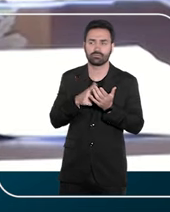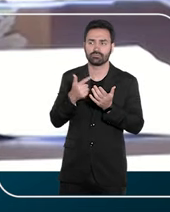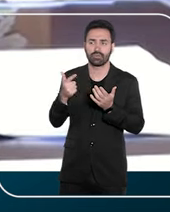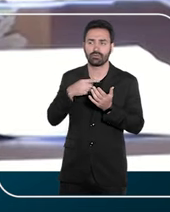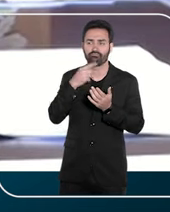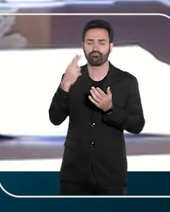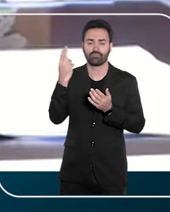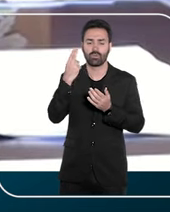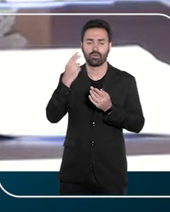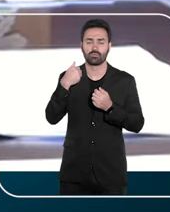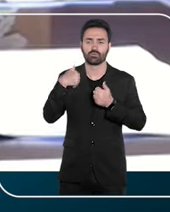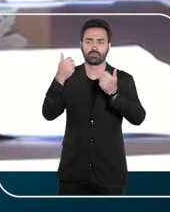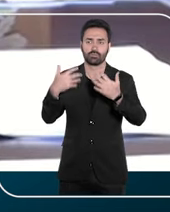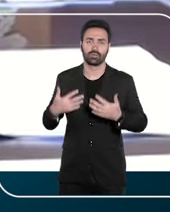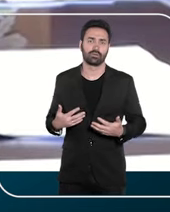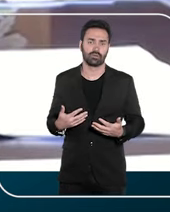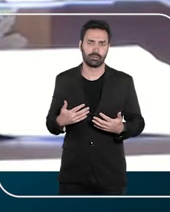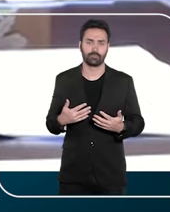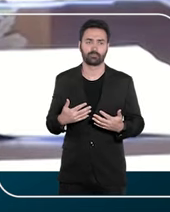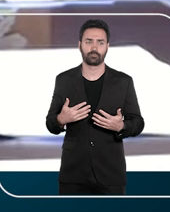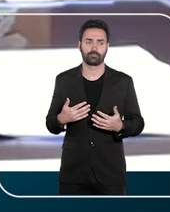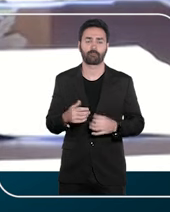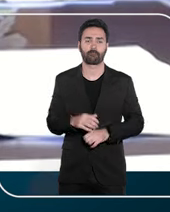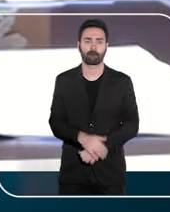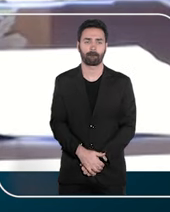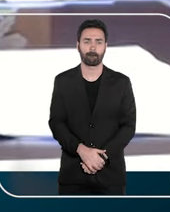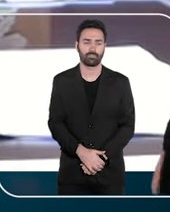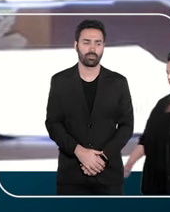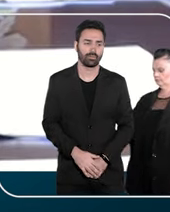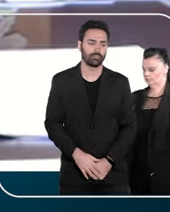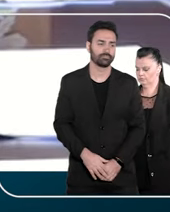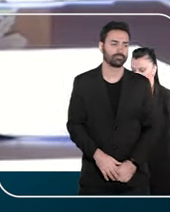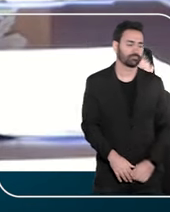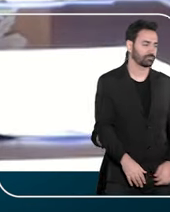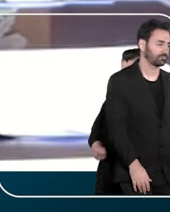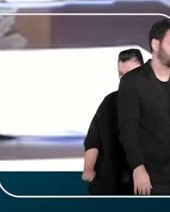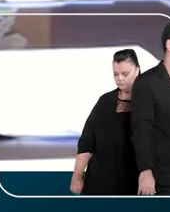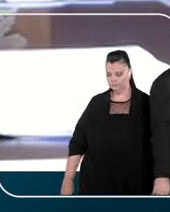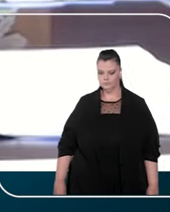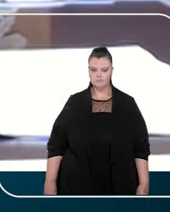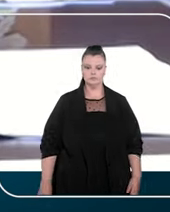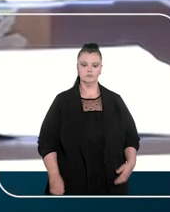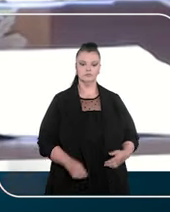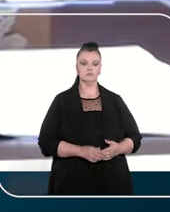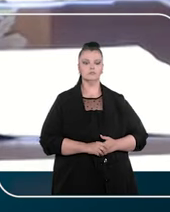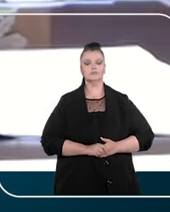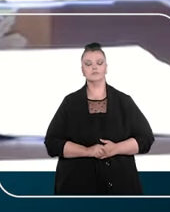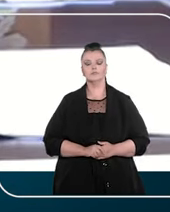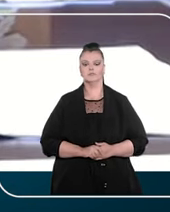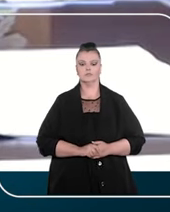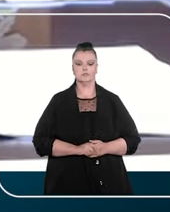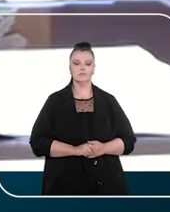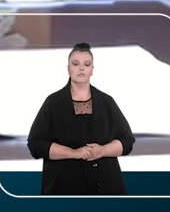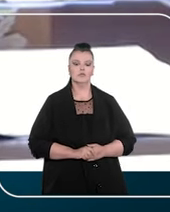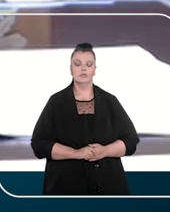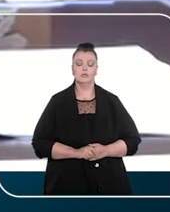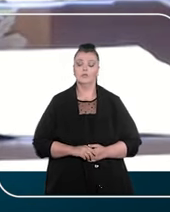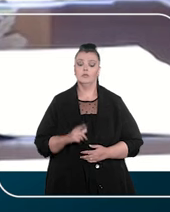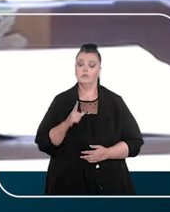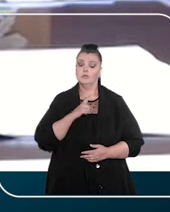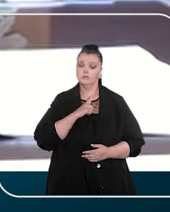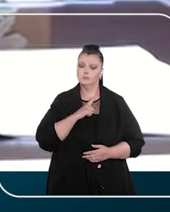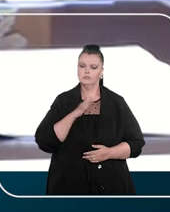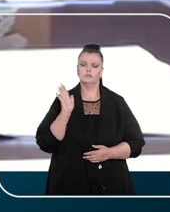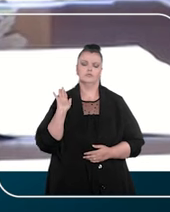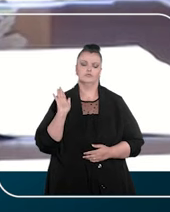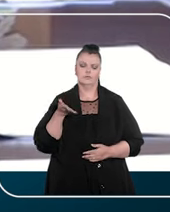que são demandas que não tem um pé seguro. Nós já vivemos isso aqui